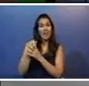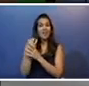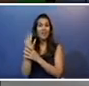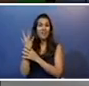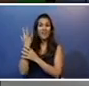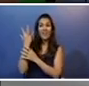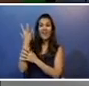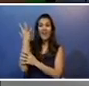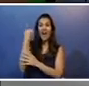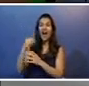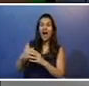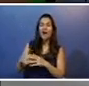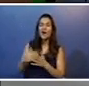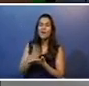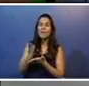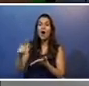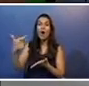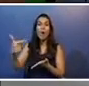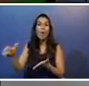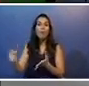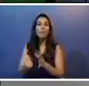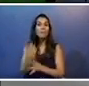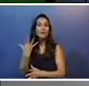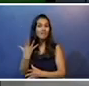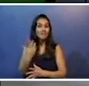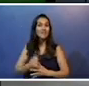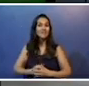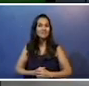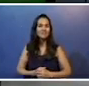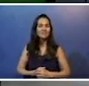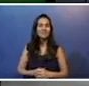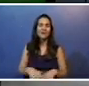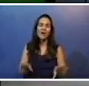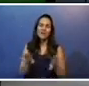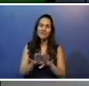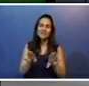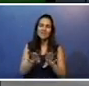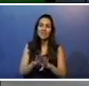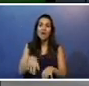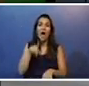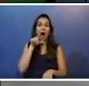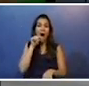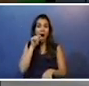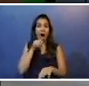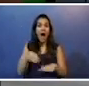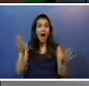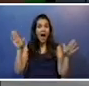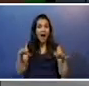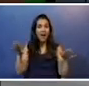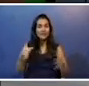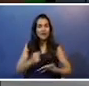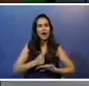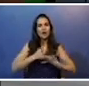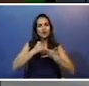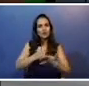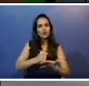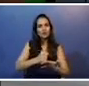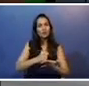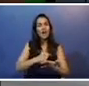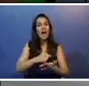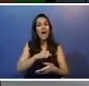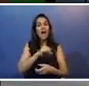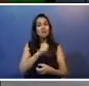e vai dar origem a uma nova plantinha. É assim que as aves frugívoras contribuem para o meio